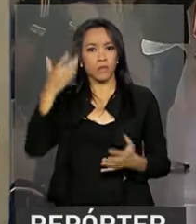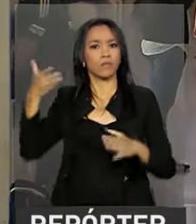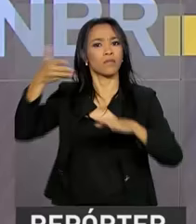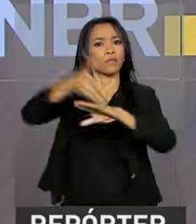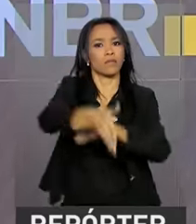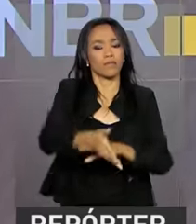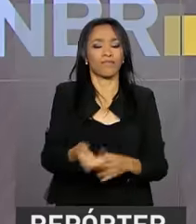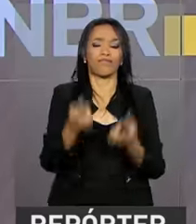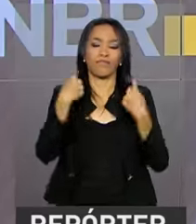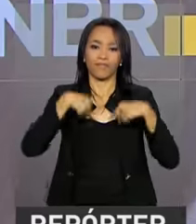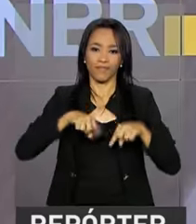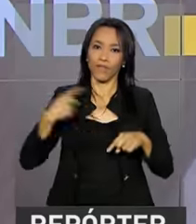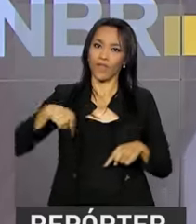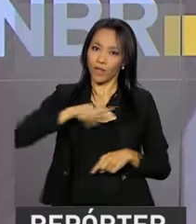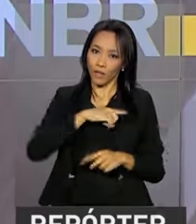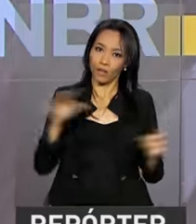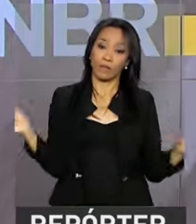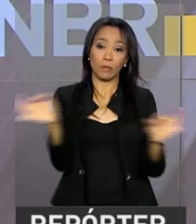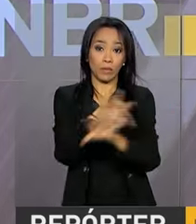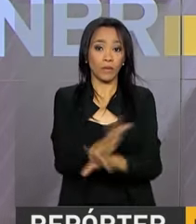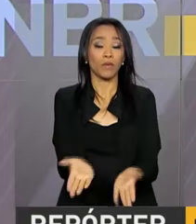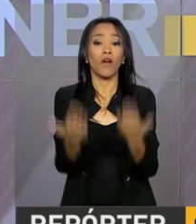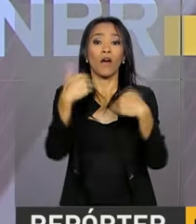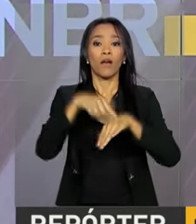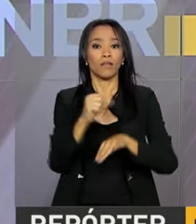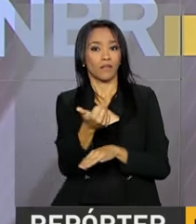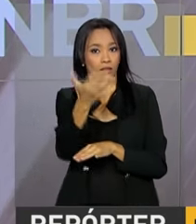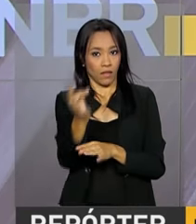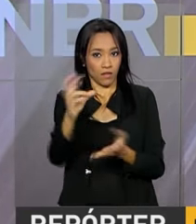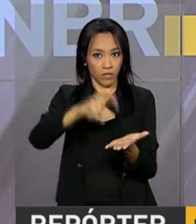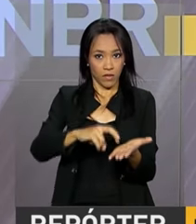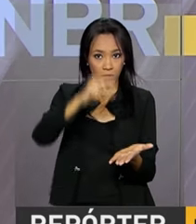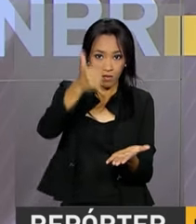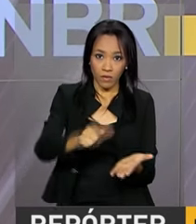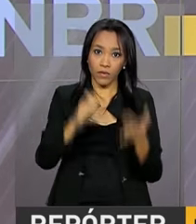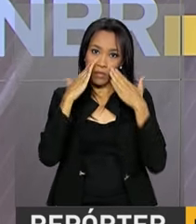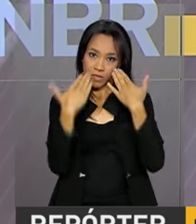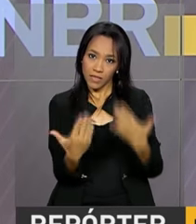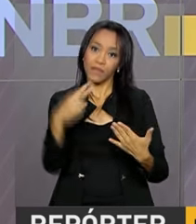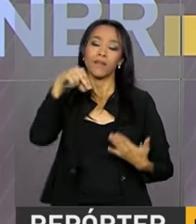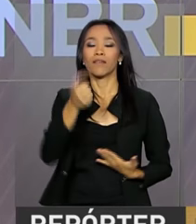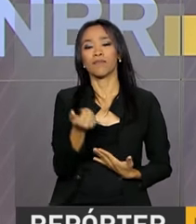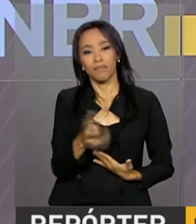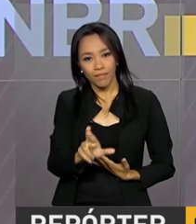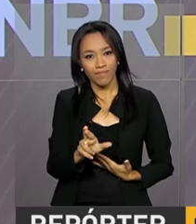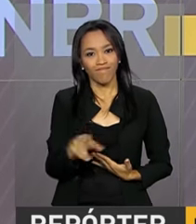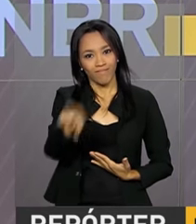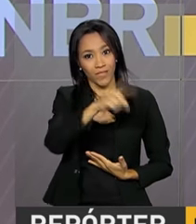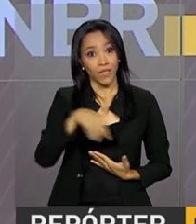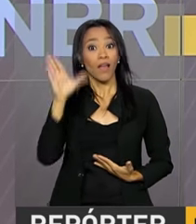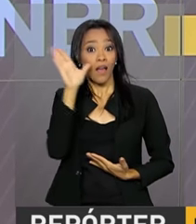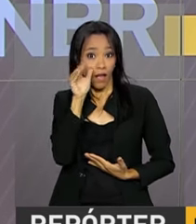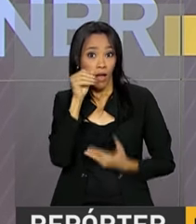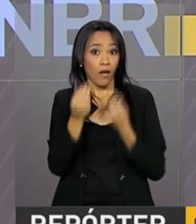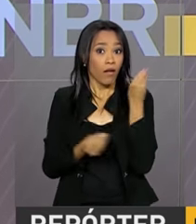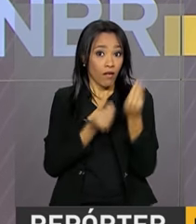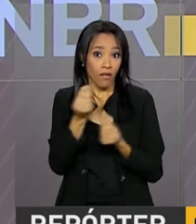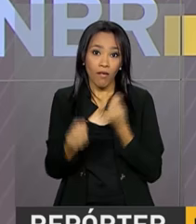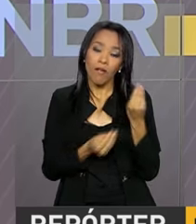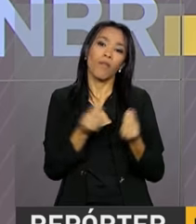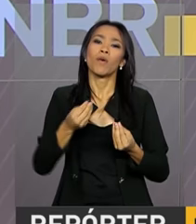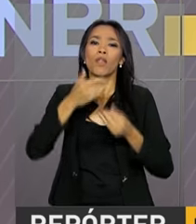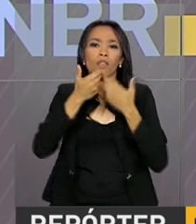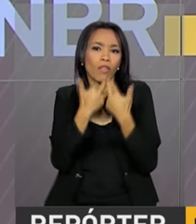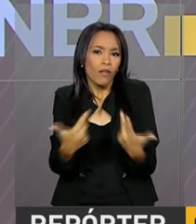e nós estamos por aqui voltamos às 10 da manhã na próxima edição do repórter nbr você pode acompanhar também as